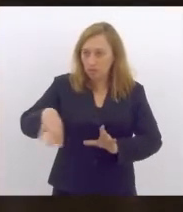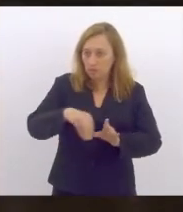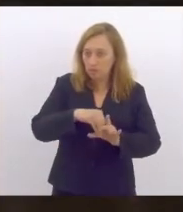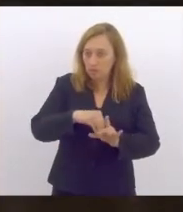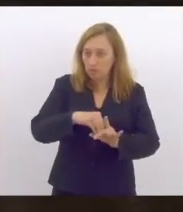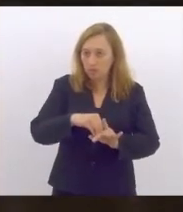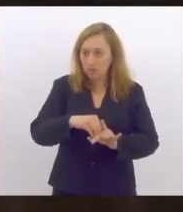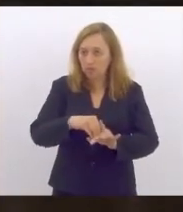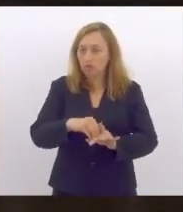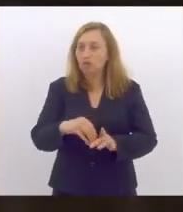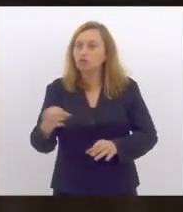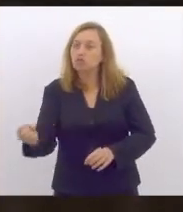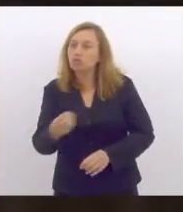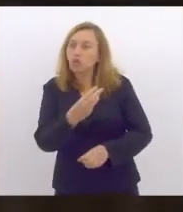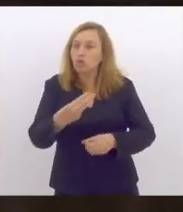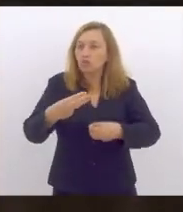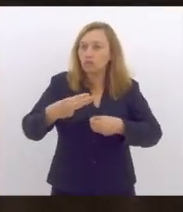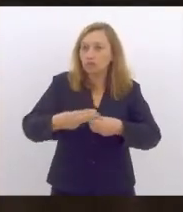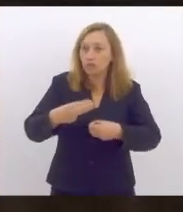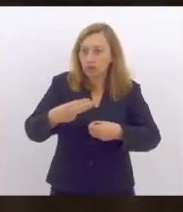um novo município